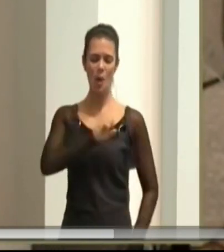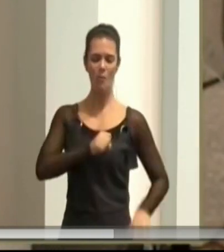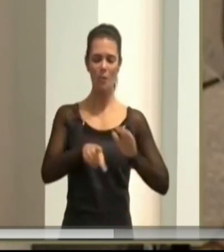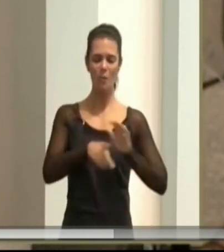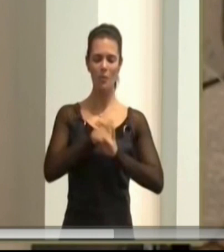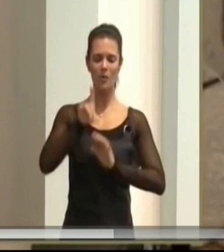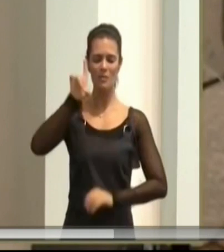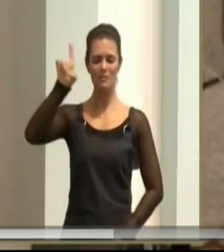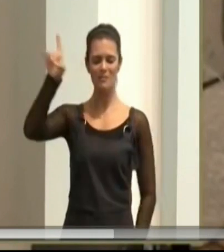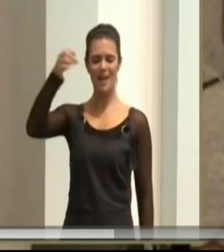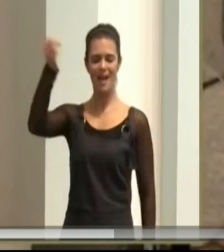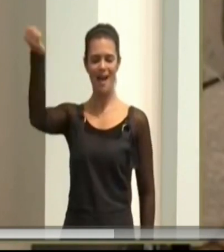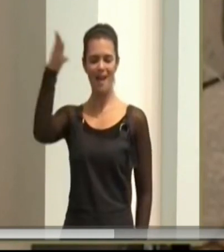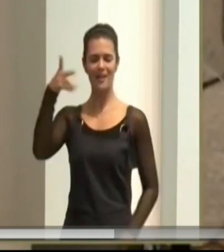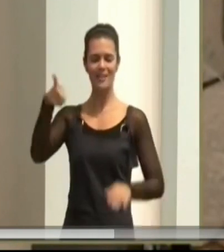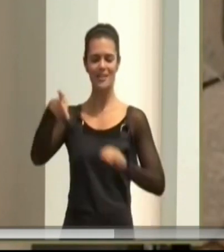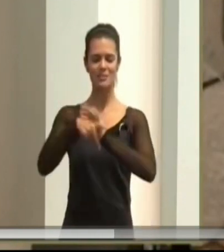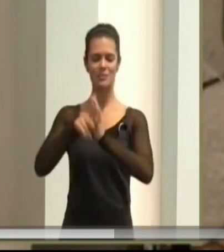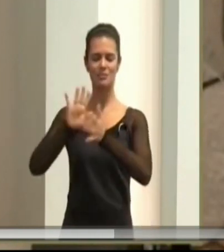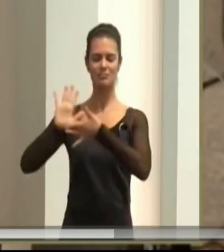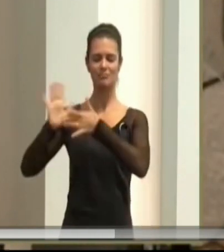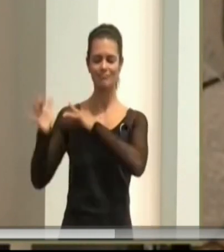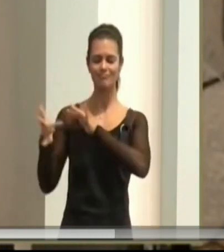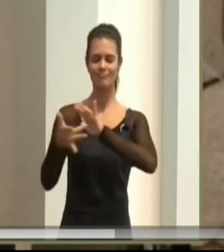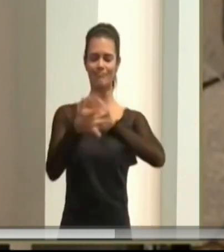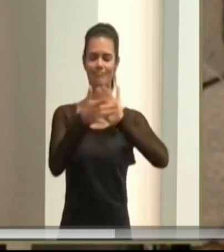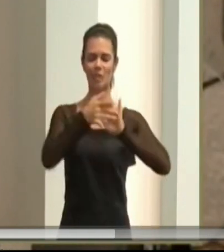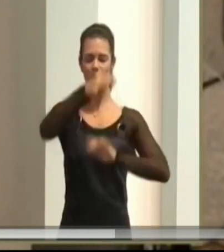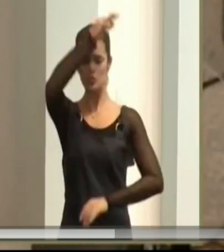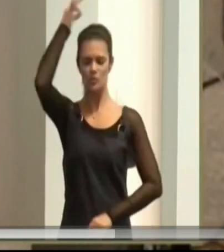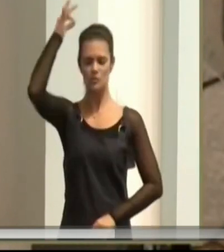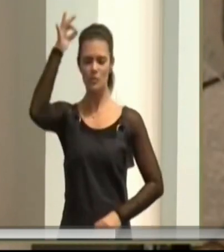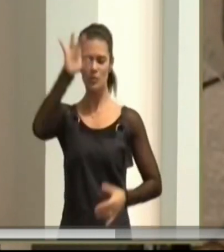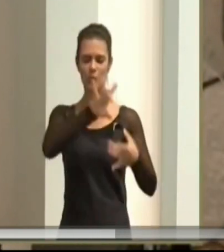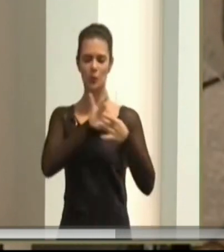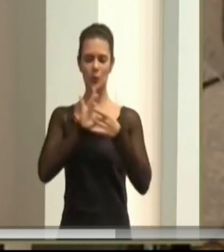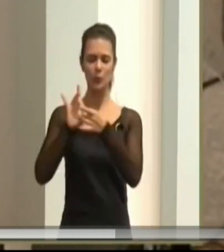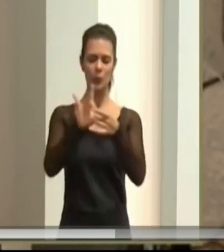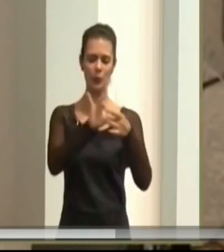Pai, a graça maravilhosa de Jesus e a comunhão do Espírito Santo